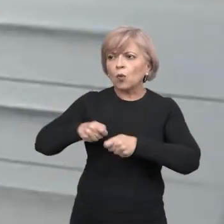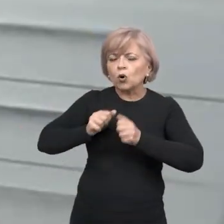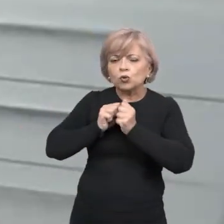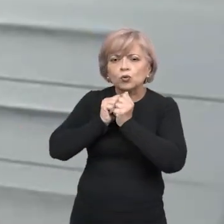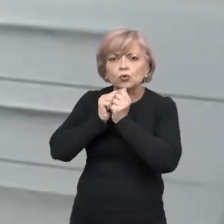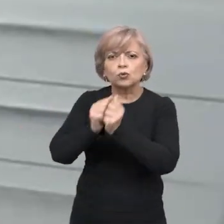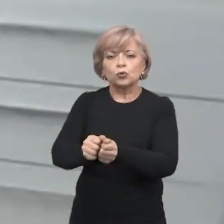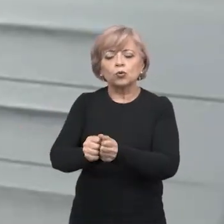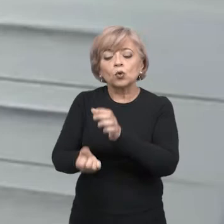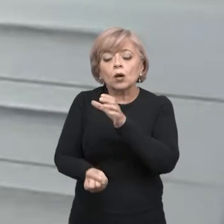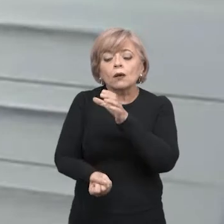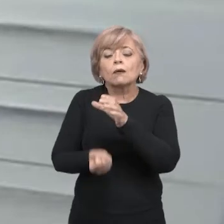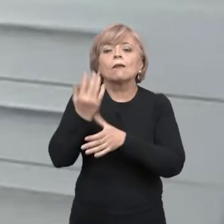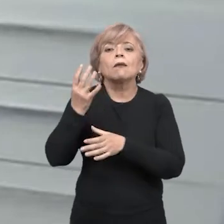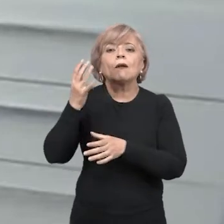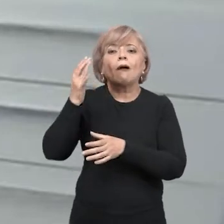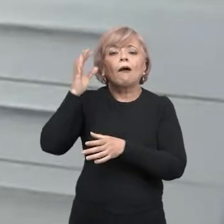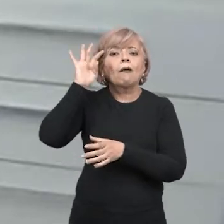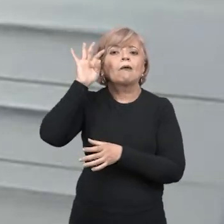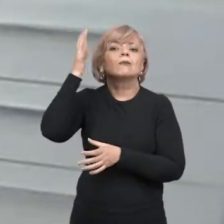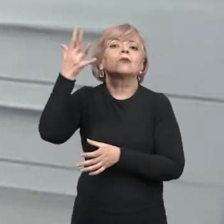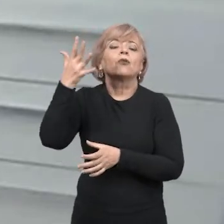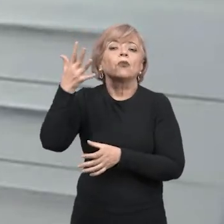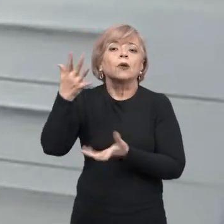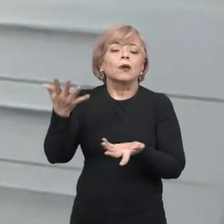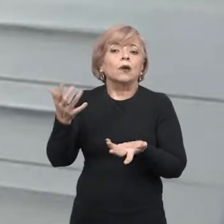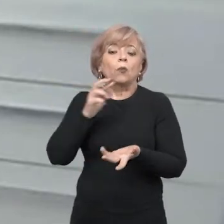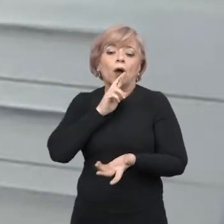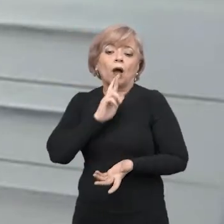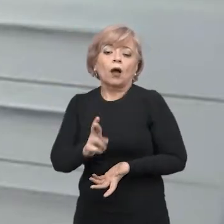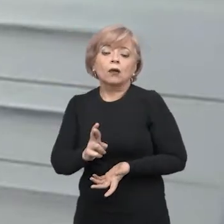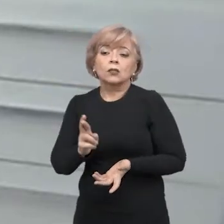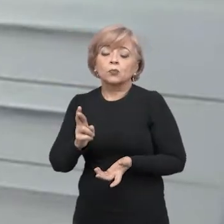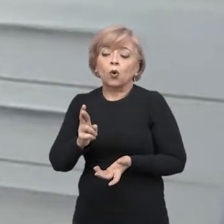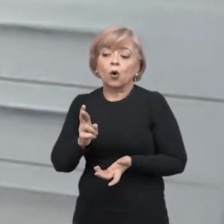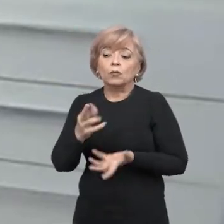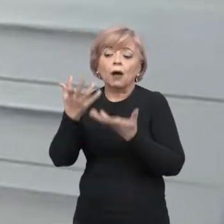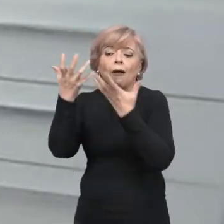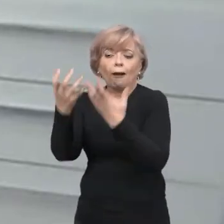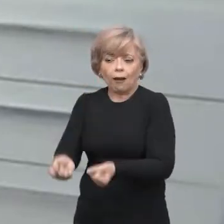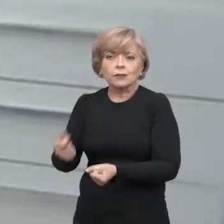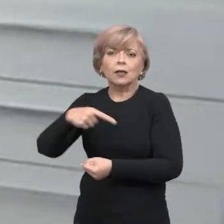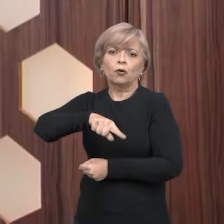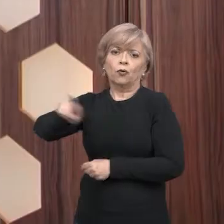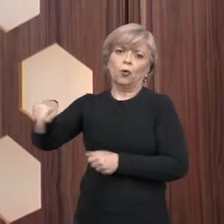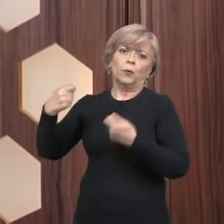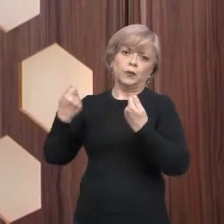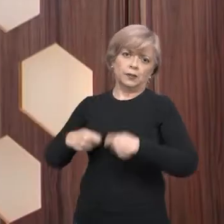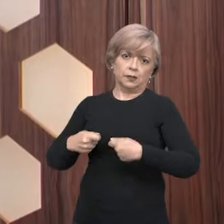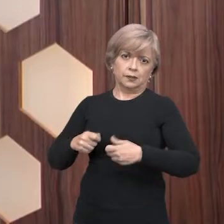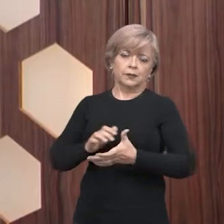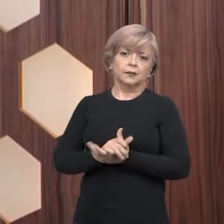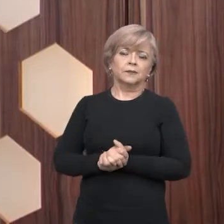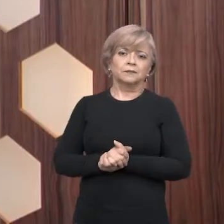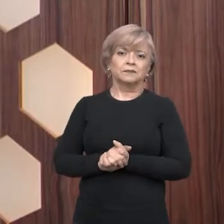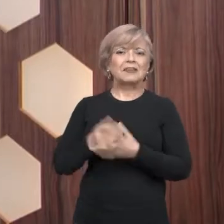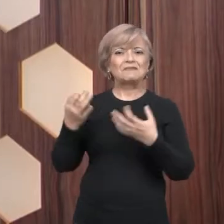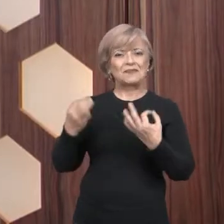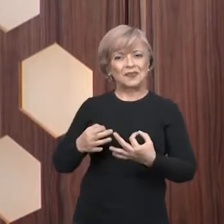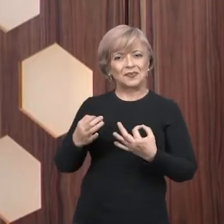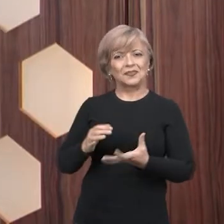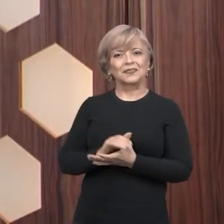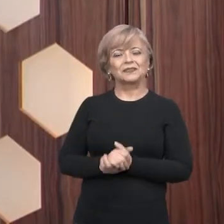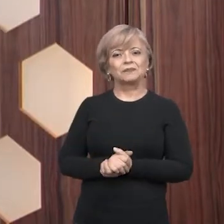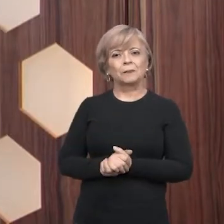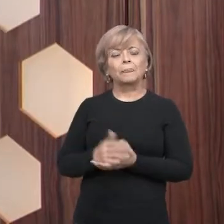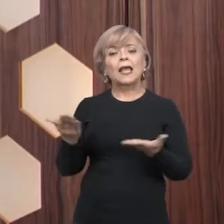conjunto criar uma solução que possa atender às suas necessidades perfeito